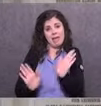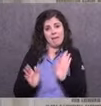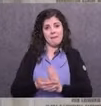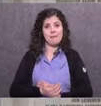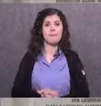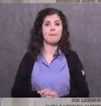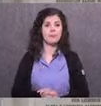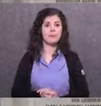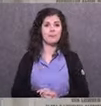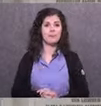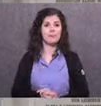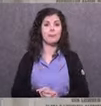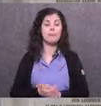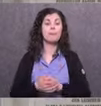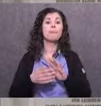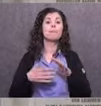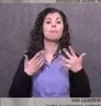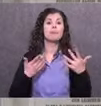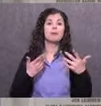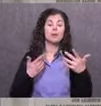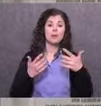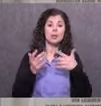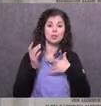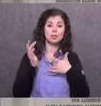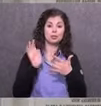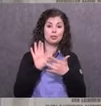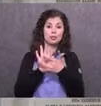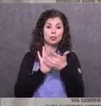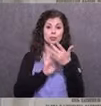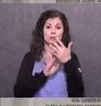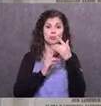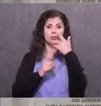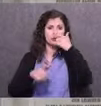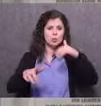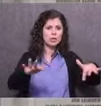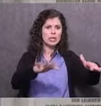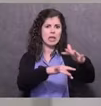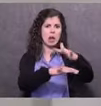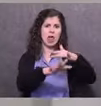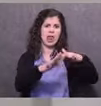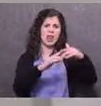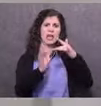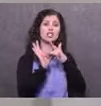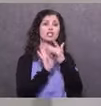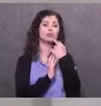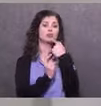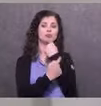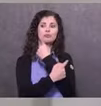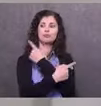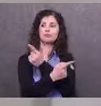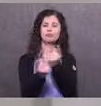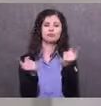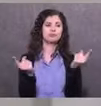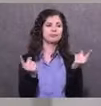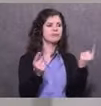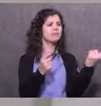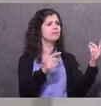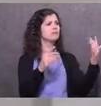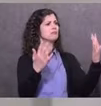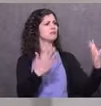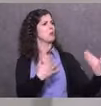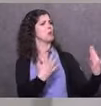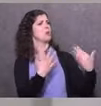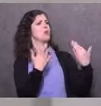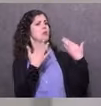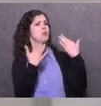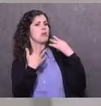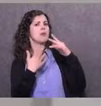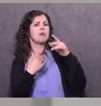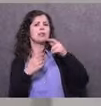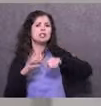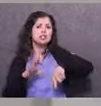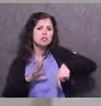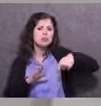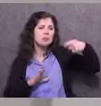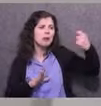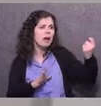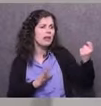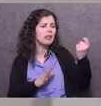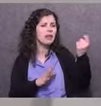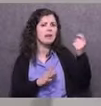Voltando-se depois para a multidão, Jesus disse: Viestes com espadas e varapaus para me